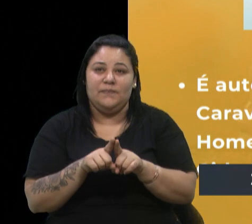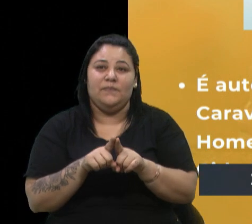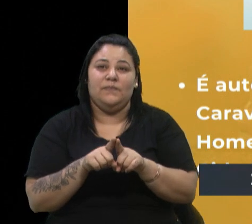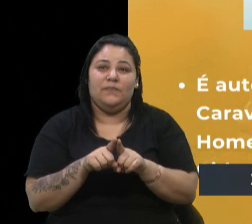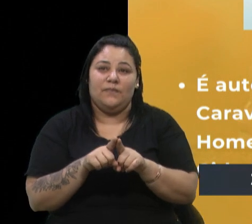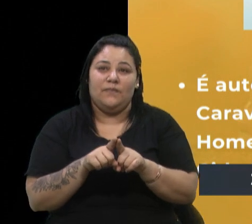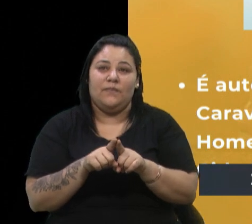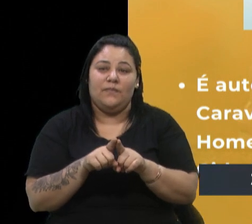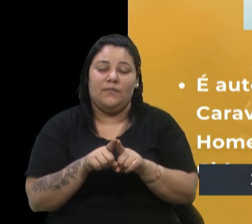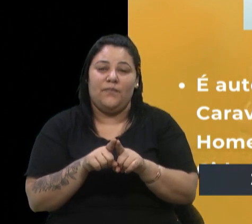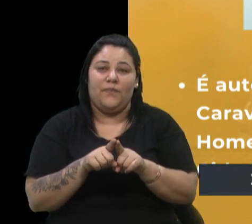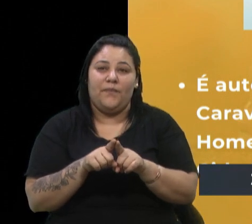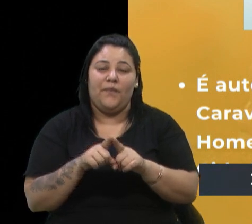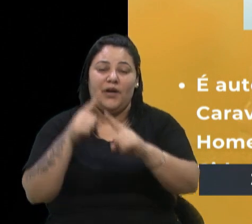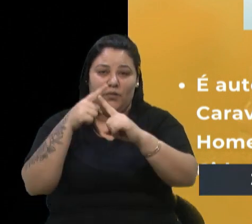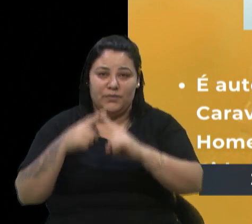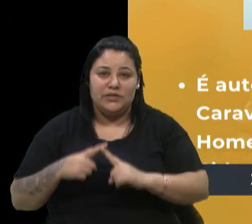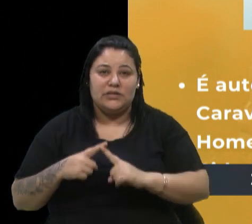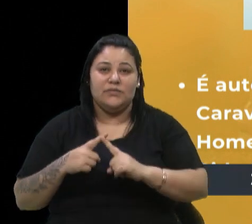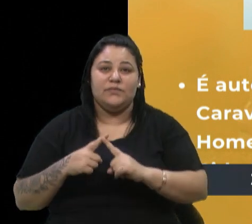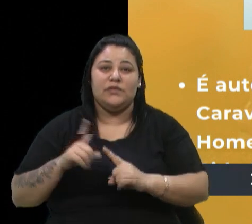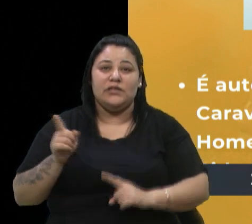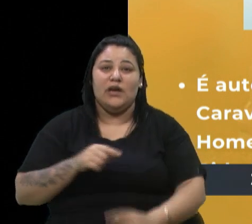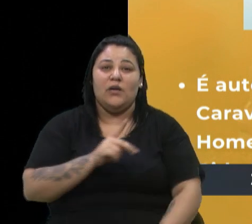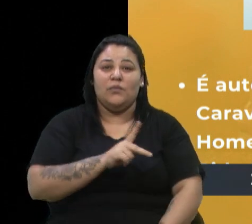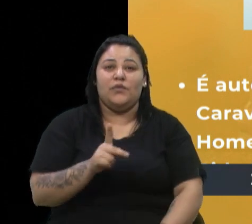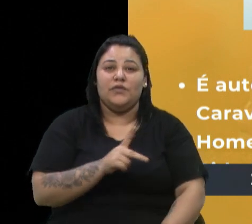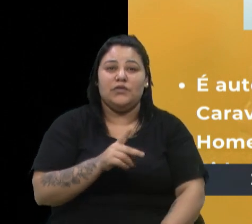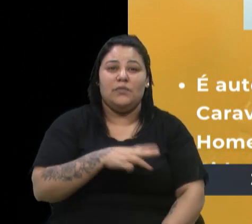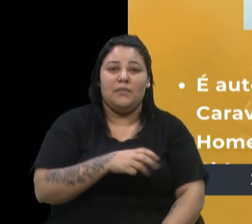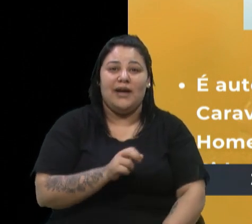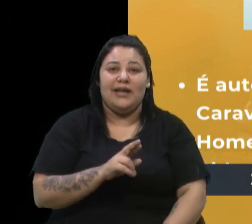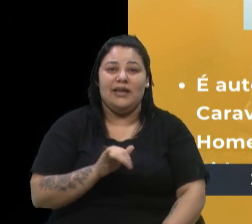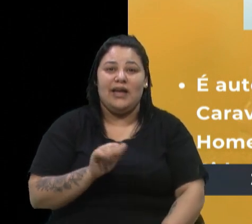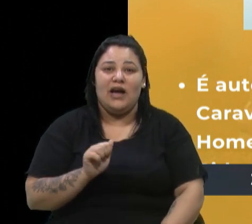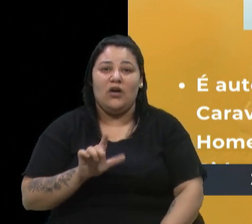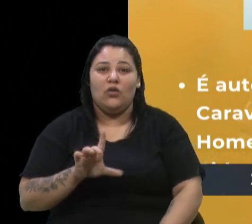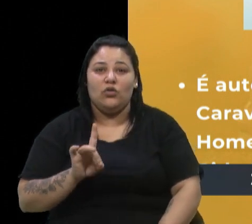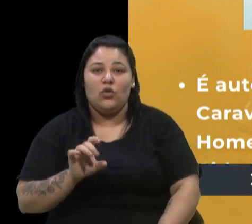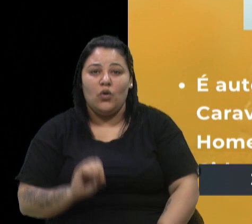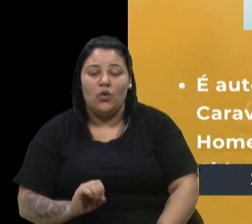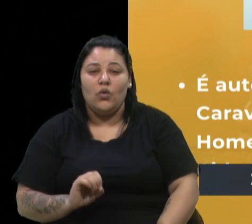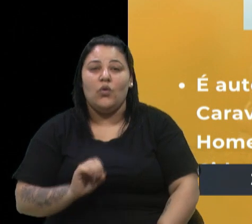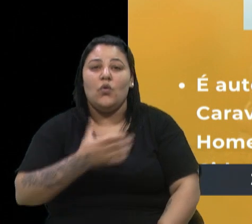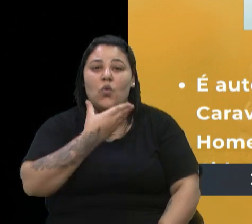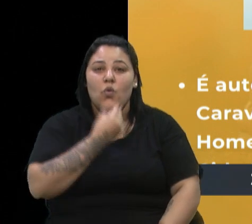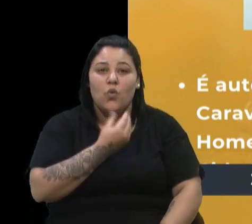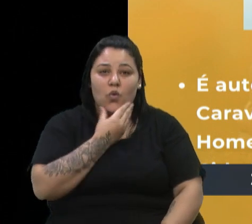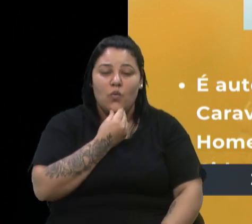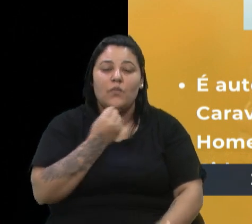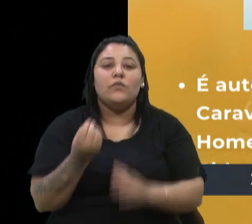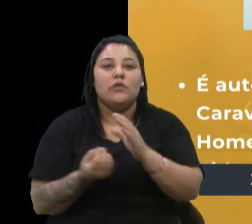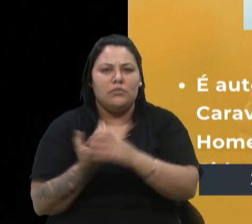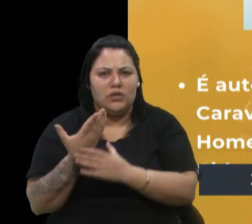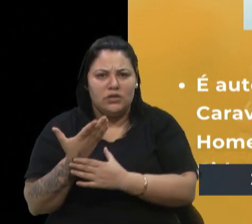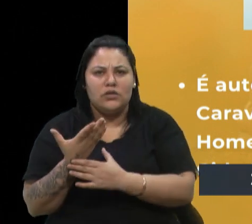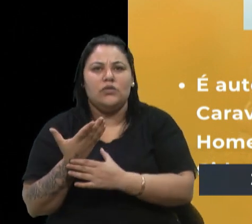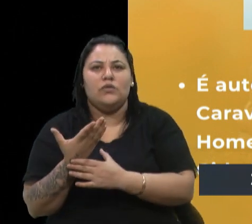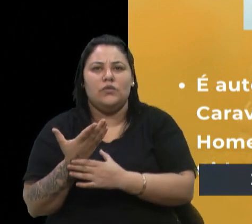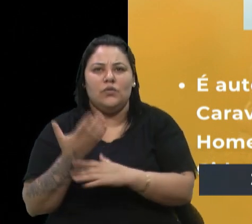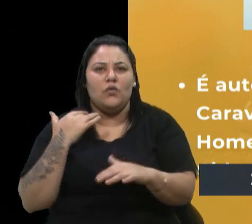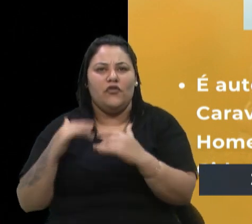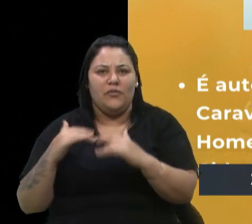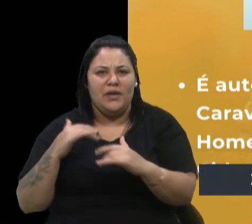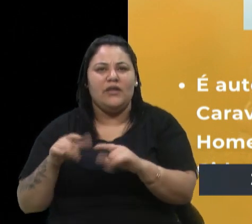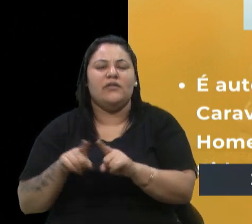nas provas, nas ultramaratonas, que é o professor Marialdo Rodrigues, que é um dos grandes criadores desse